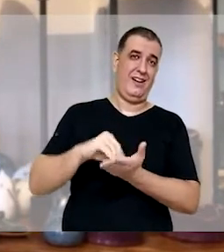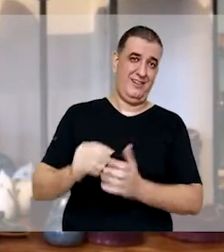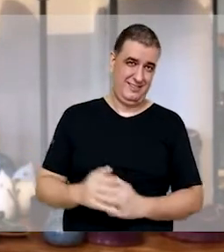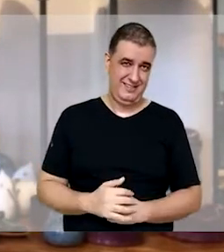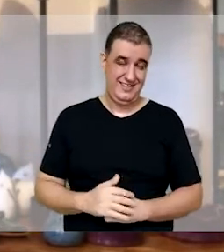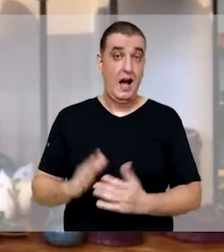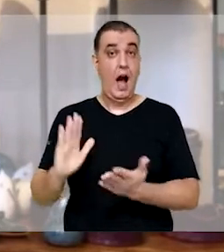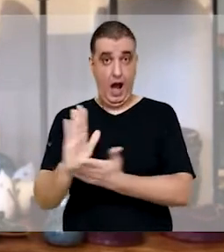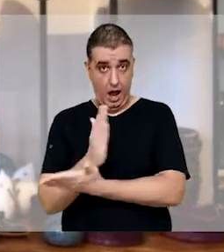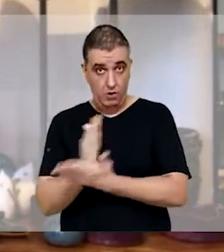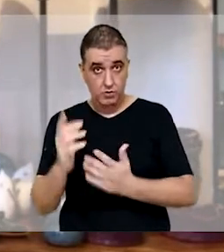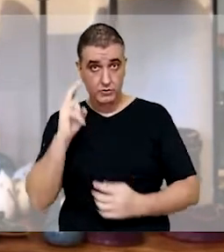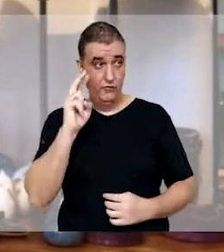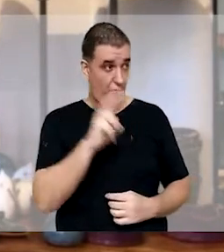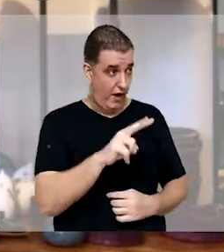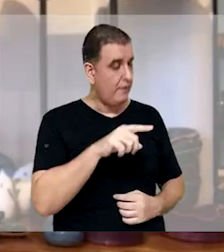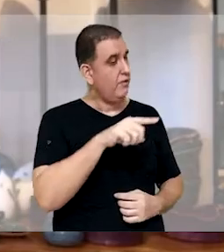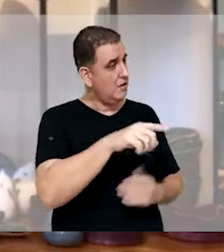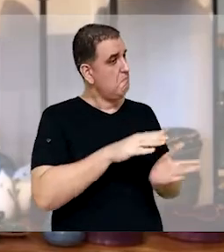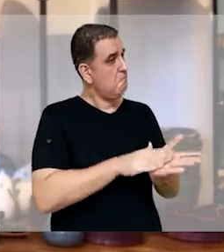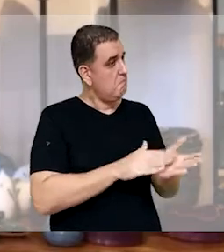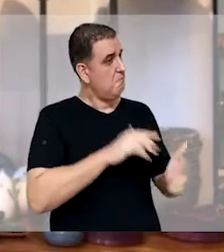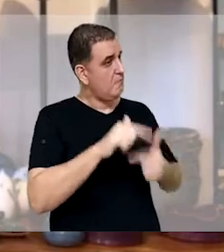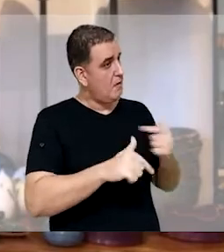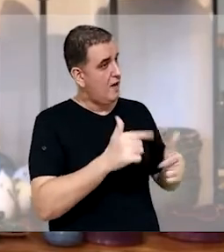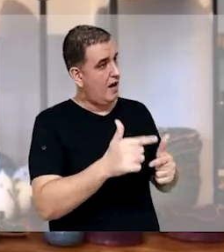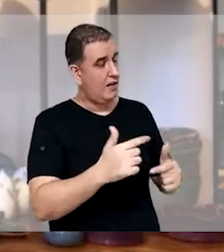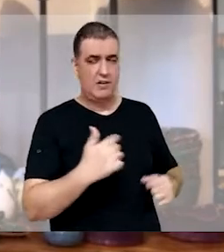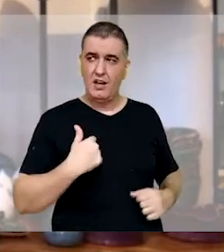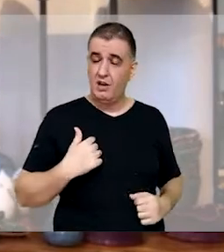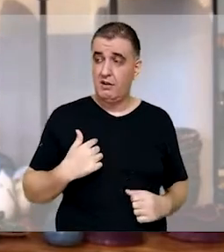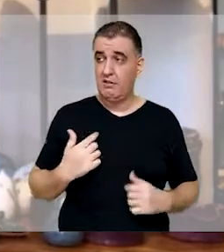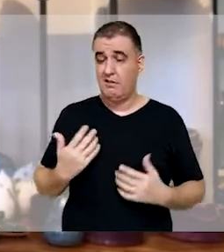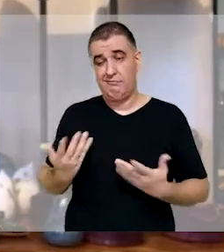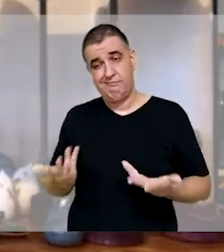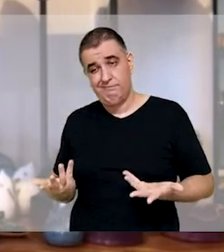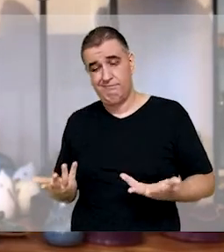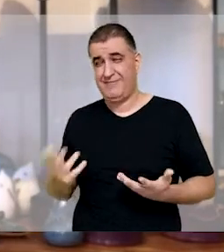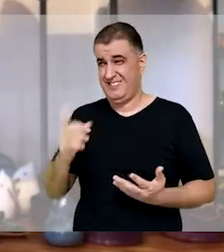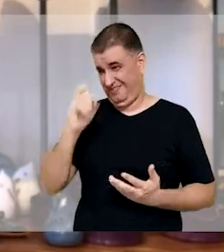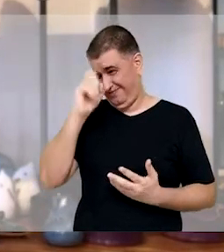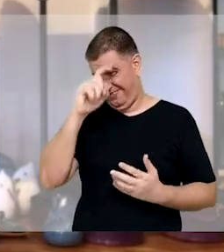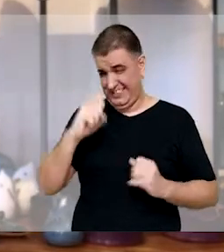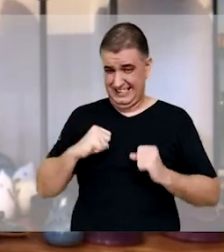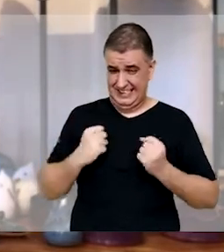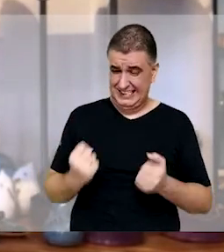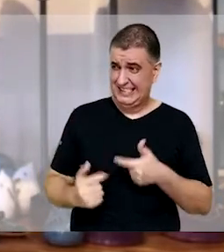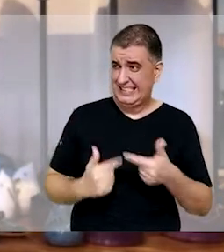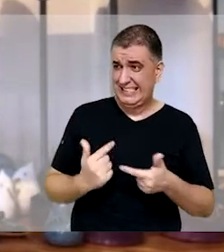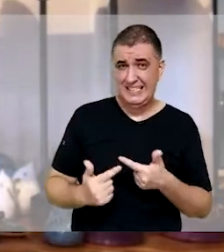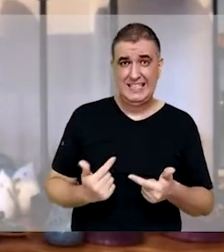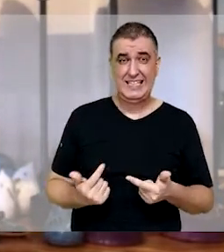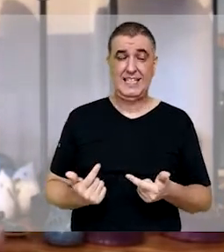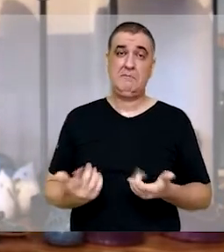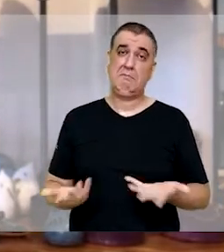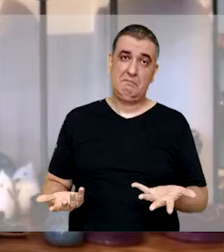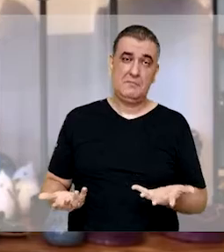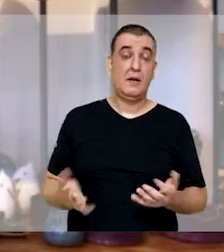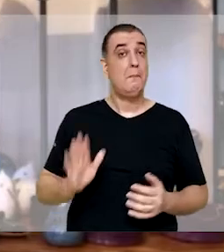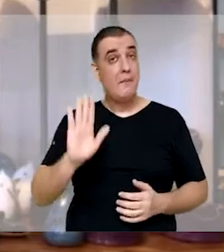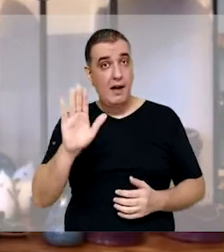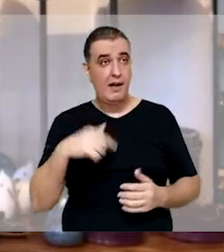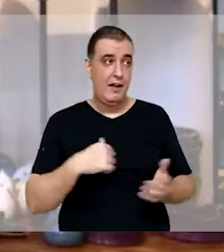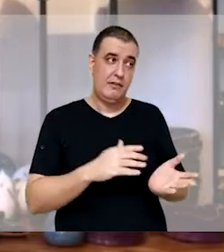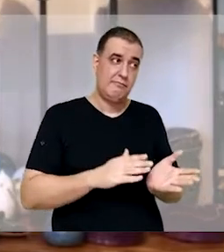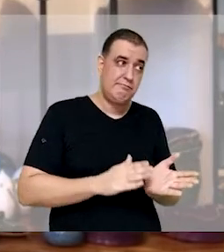carreira. Eu não consigo me enxergar assim, mas isso é o olhar do outro. O que pra mim é extremamente valoroso, né? Quando alguém fala, olha, você tem uma carreira,